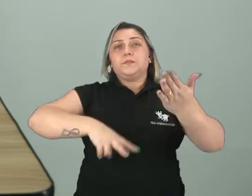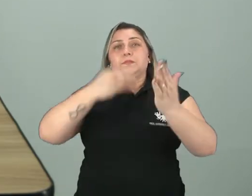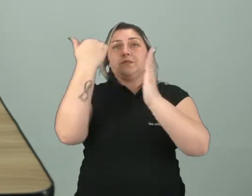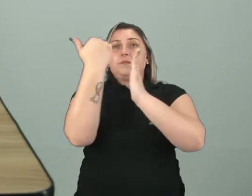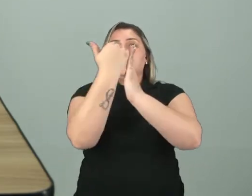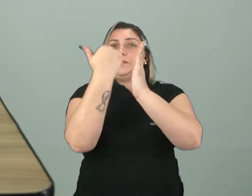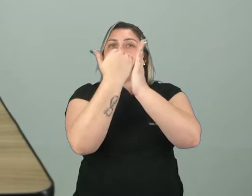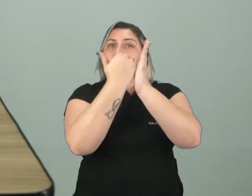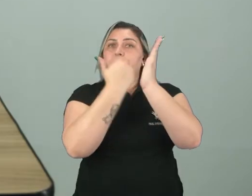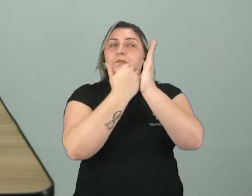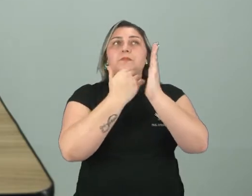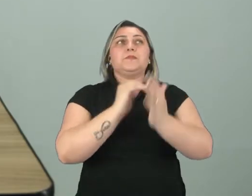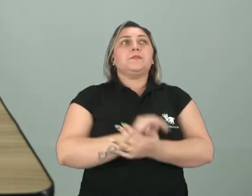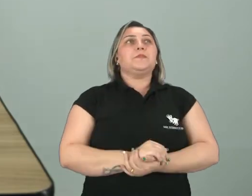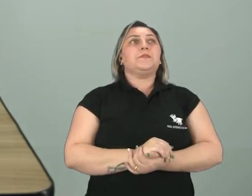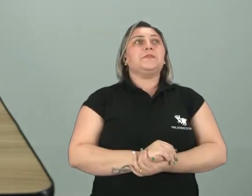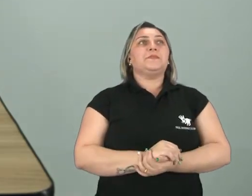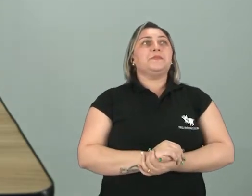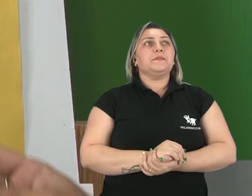a leitura da lista